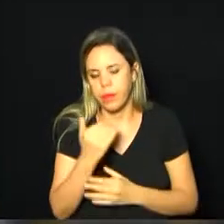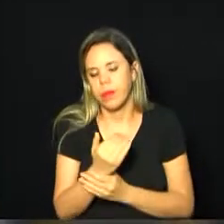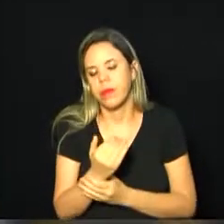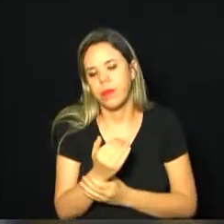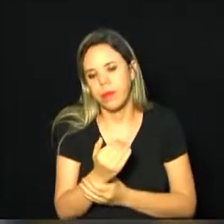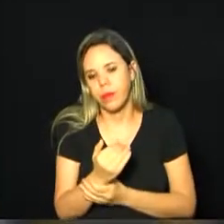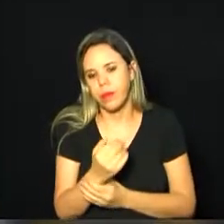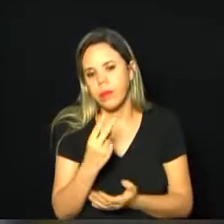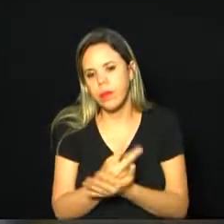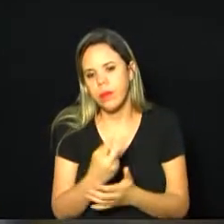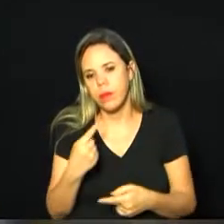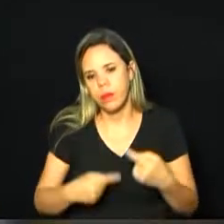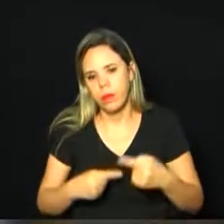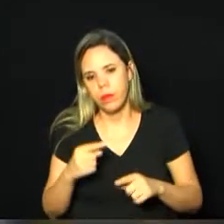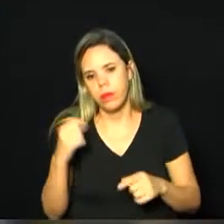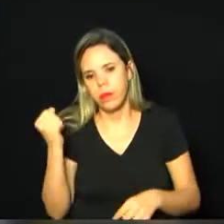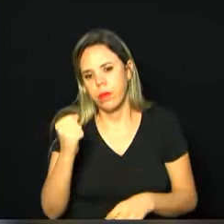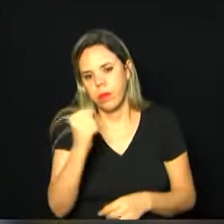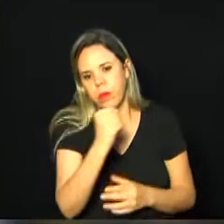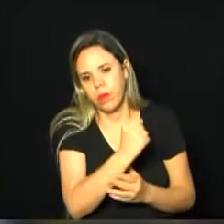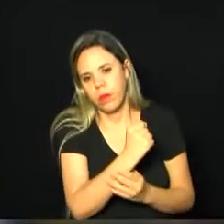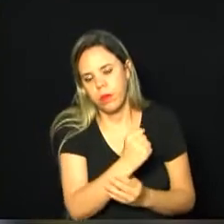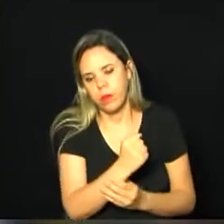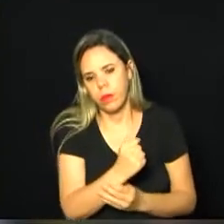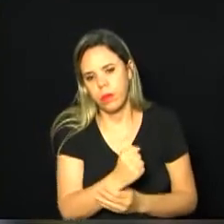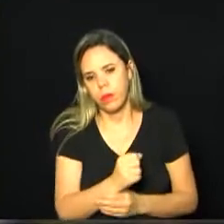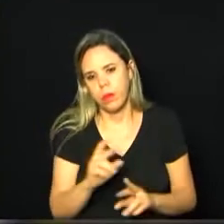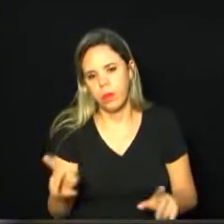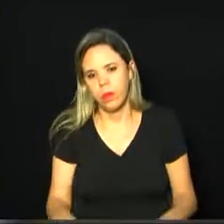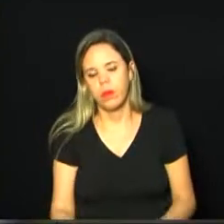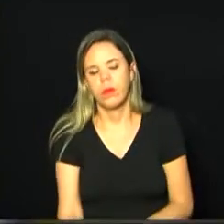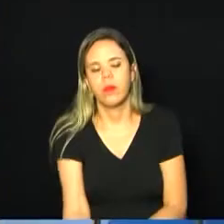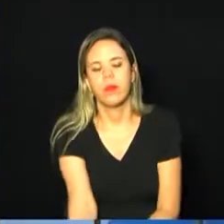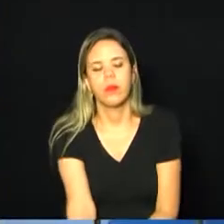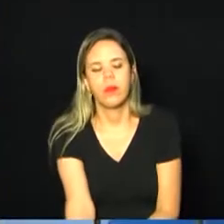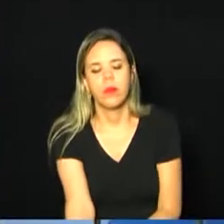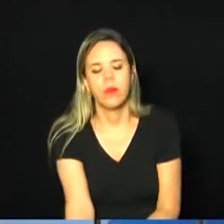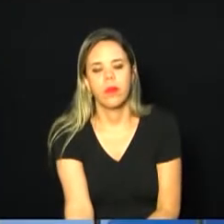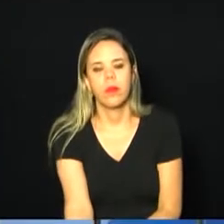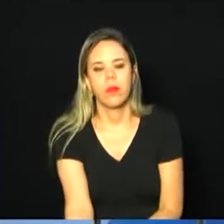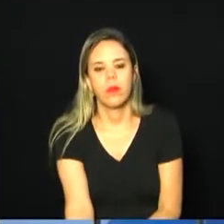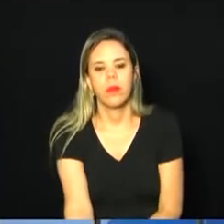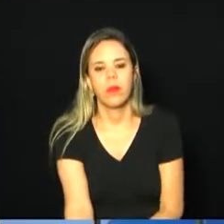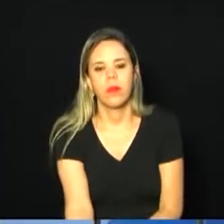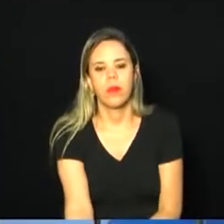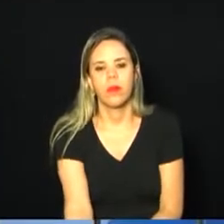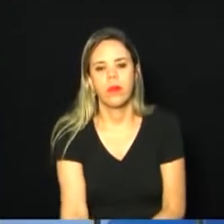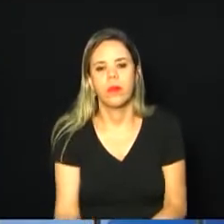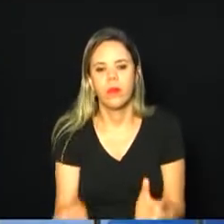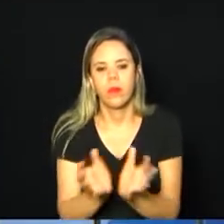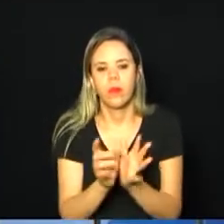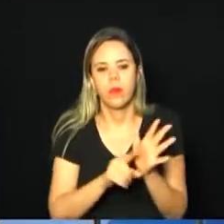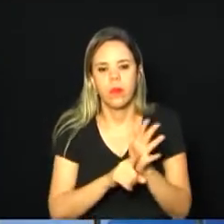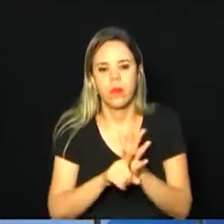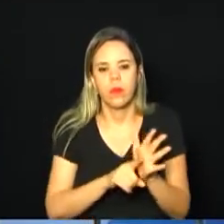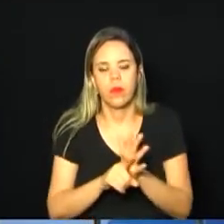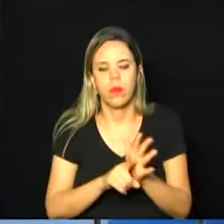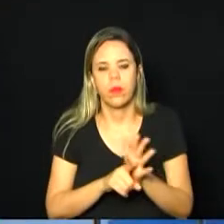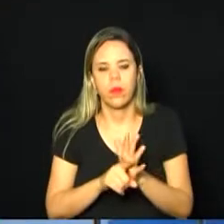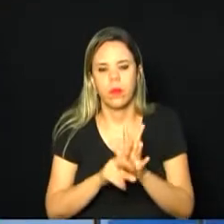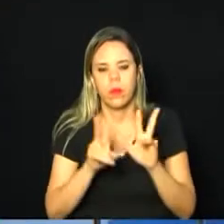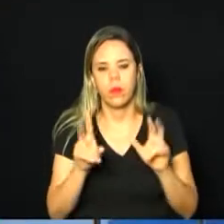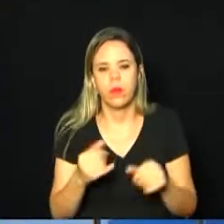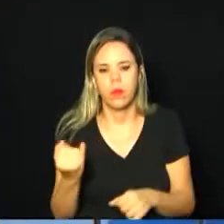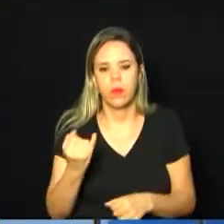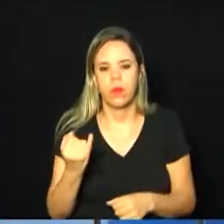pela mesma política de genocídio só que de formas diferentes Oi e a comissão de estudos que trata